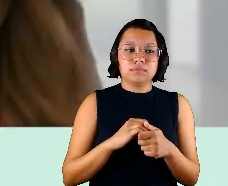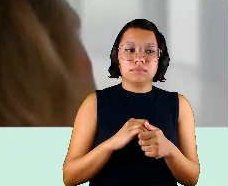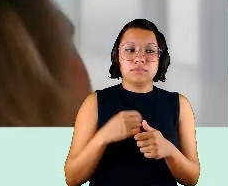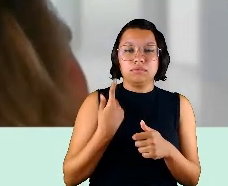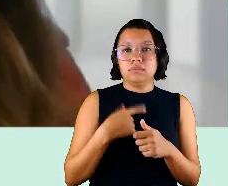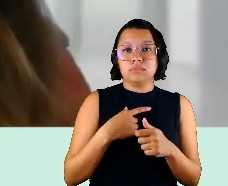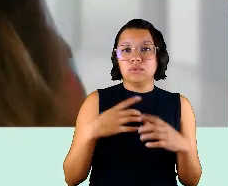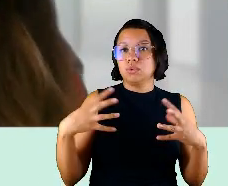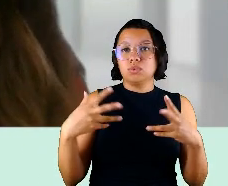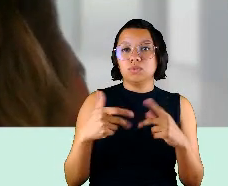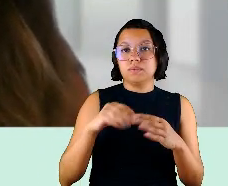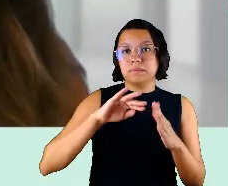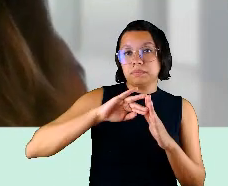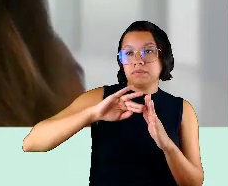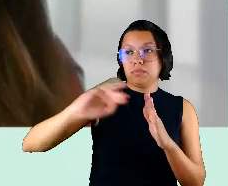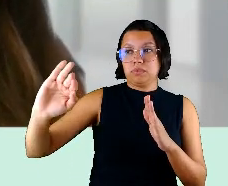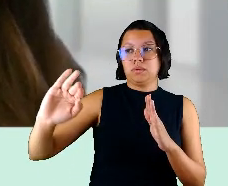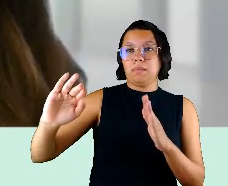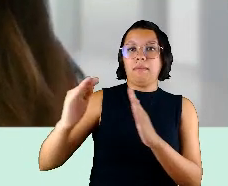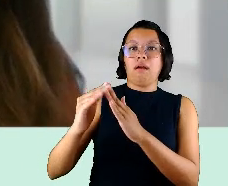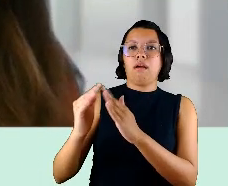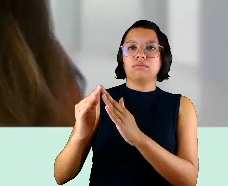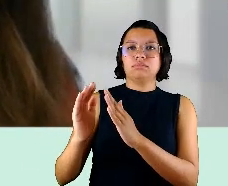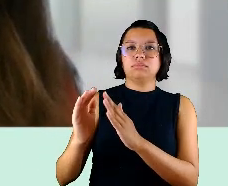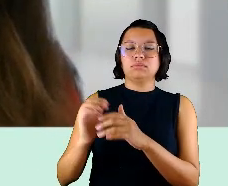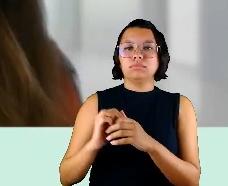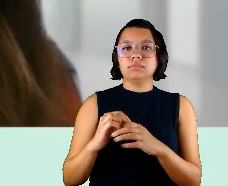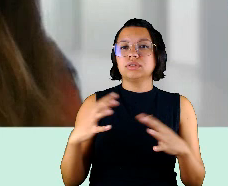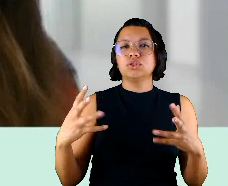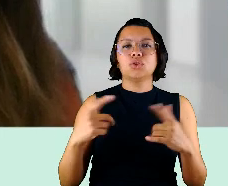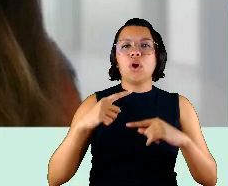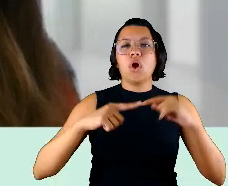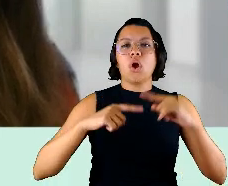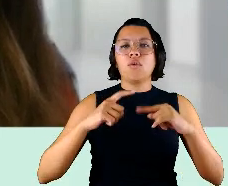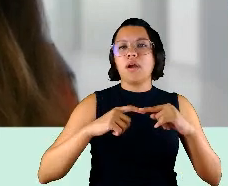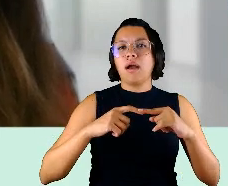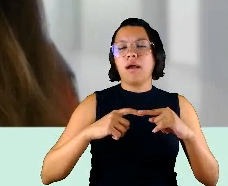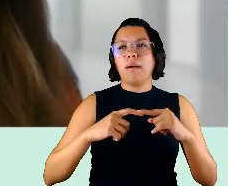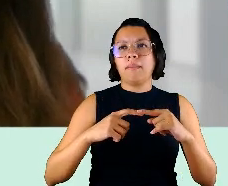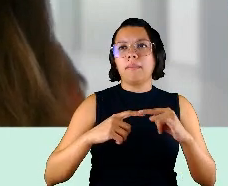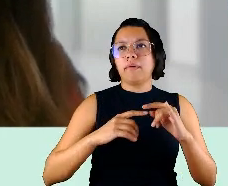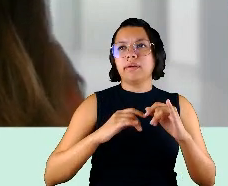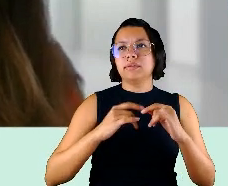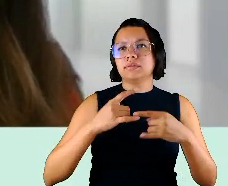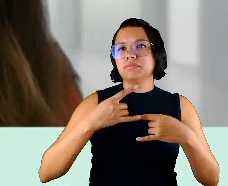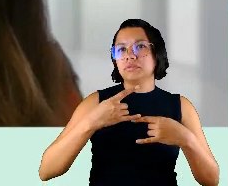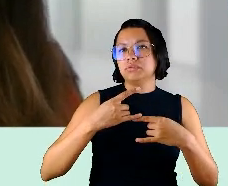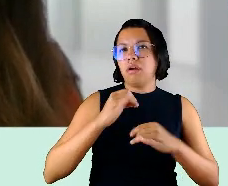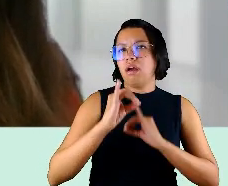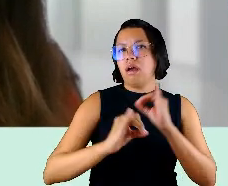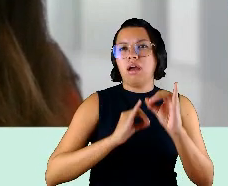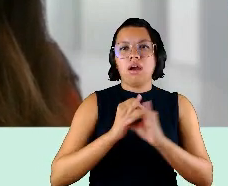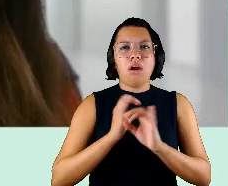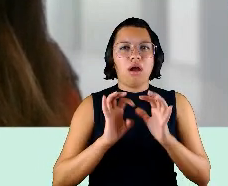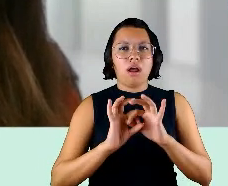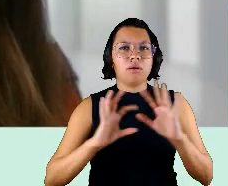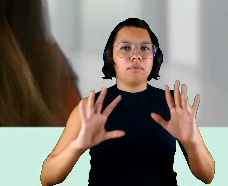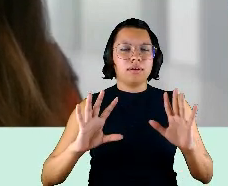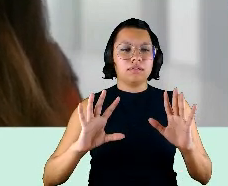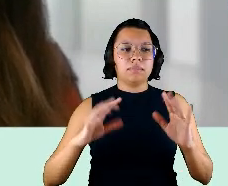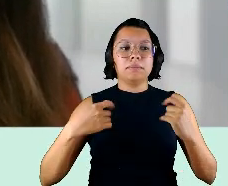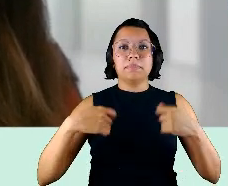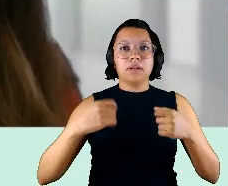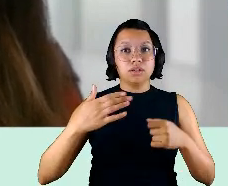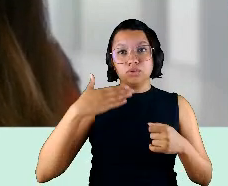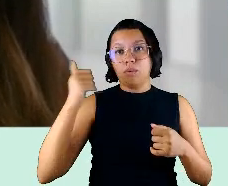fomos todos confinados, certo? E essas ferramentas todas de eletrônicas, né, disponibilizadas, tiveram que ser